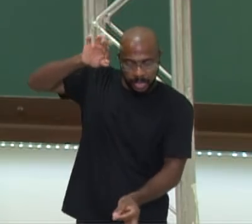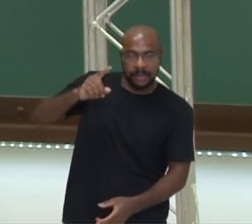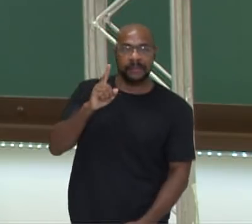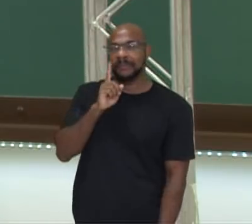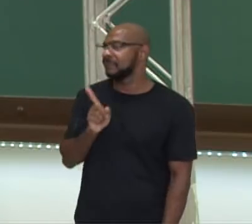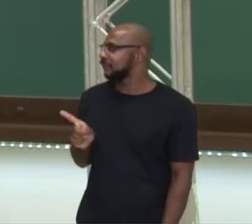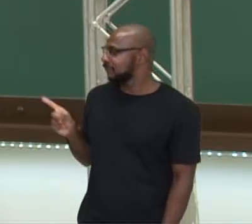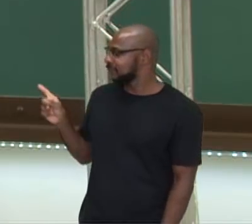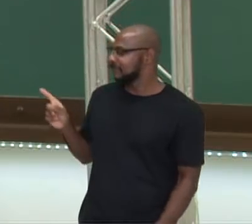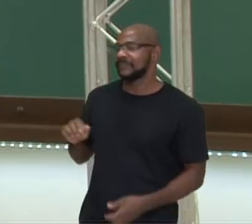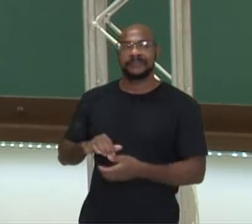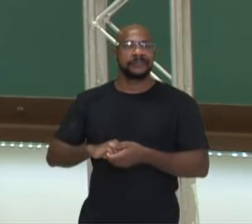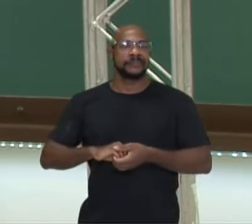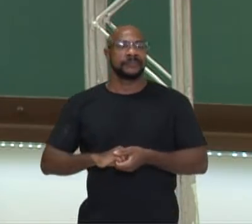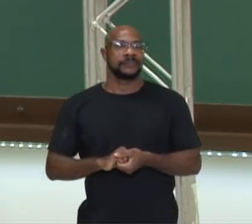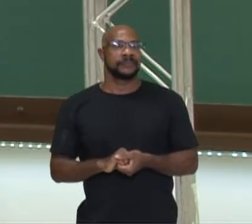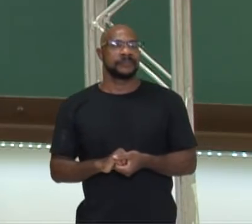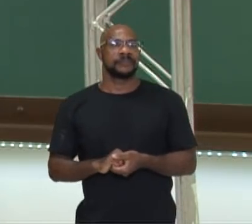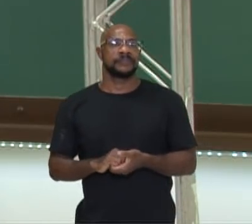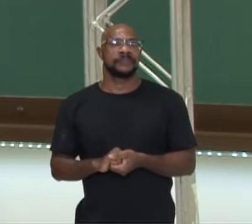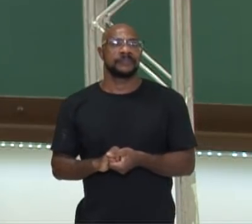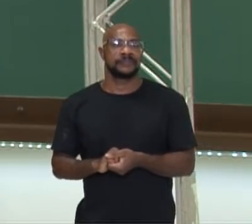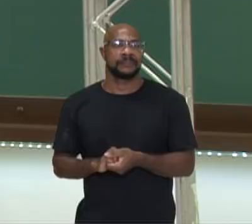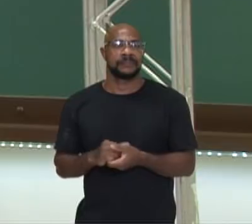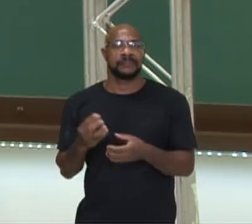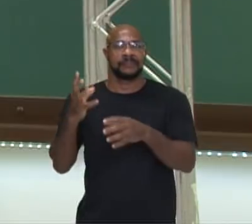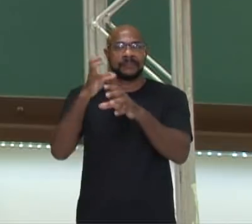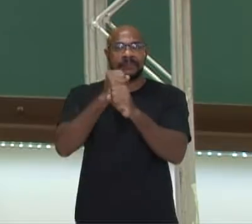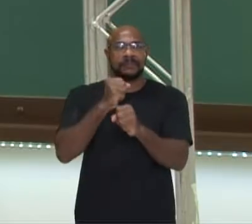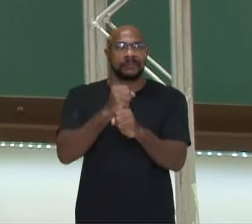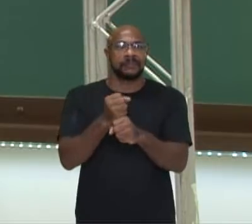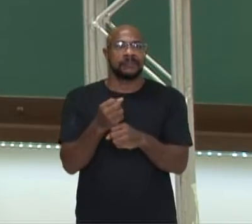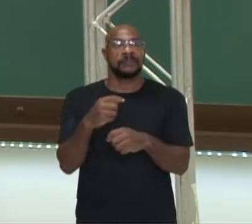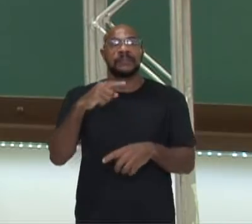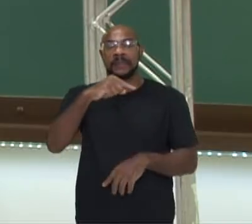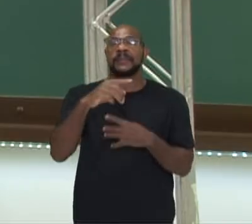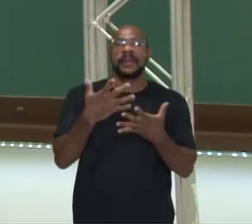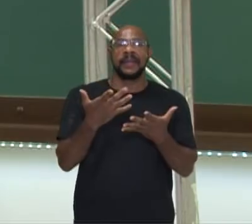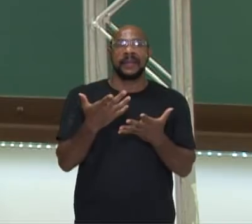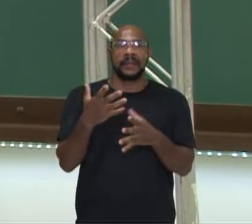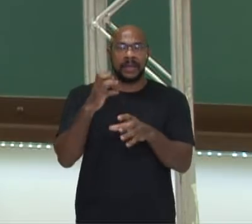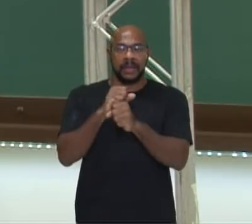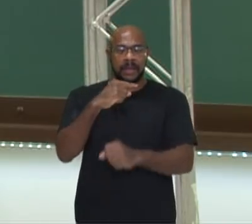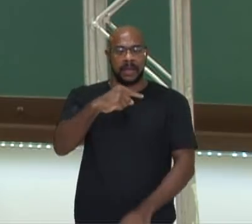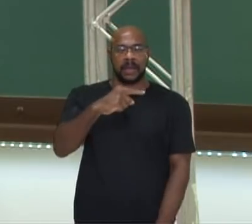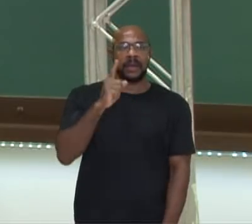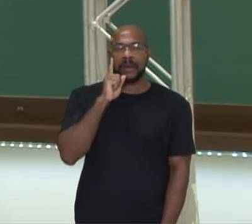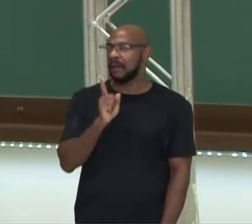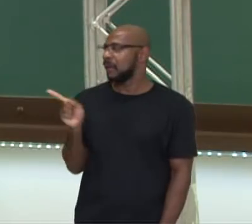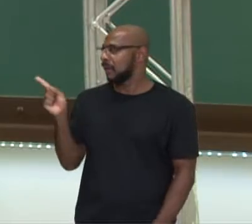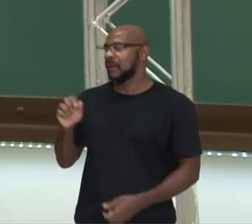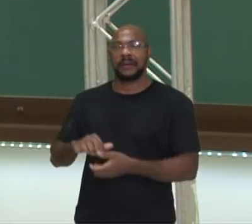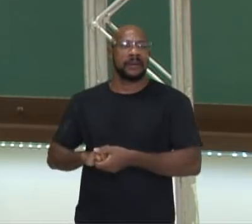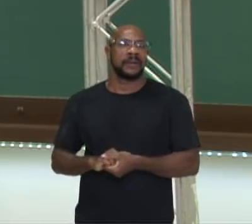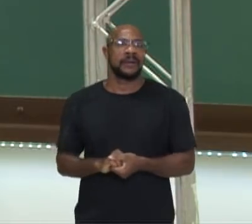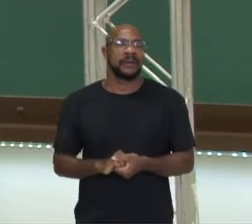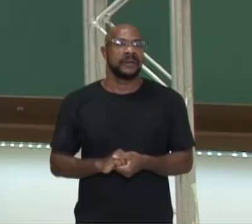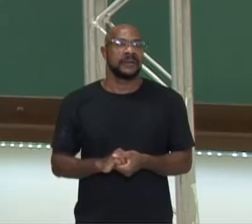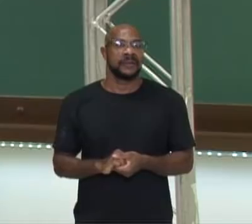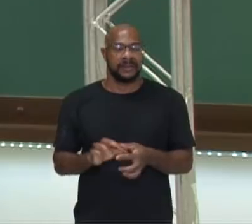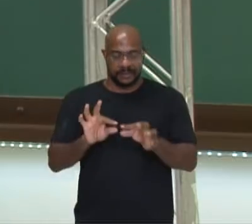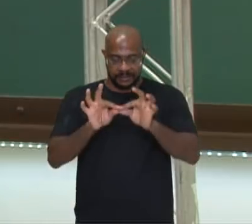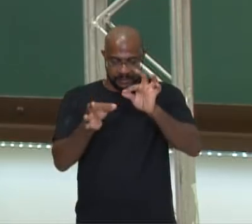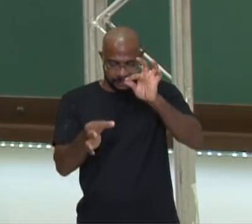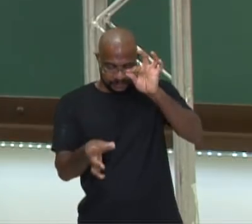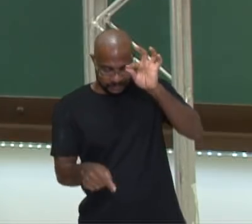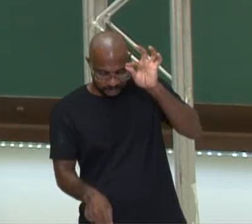9 é 1. 9 menos 6 é 3. E 15 menos 15, 0. Moral da história. O Aragon vai chegar no final faltando 31 centímetros,